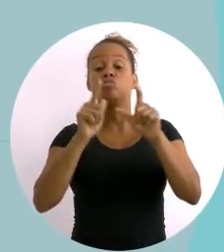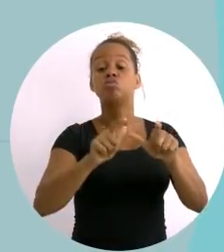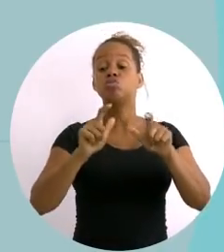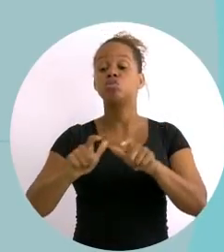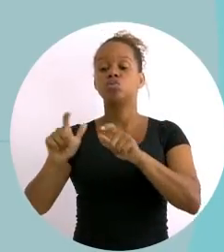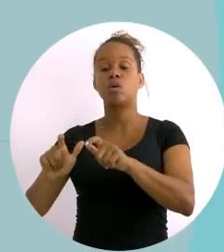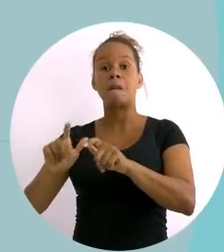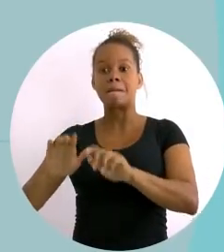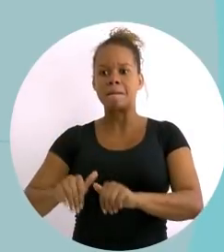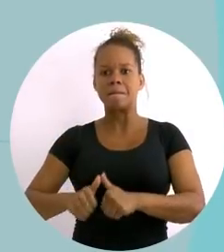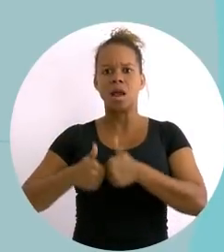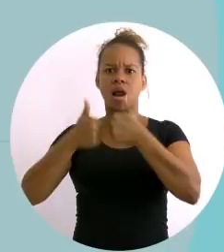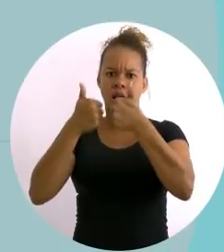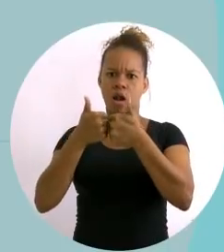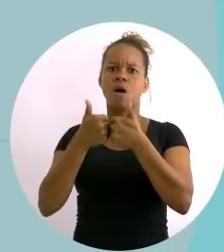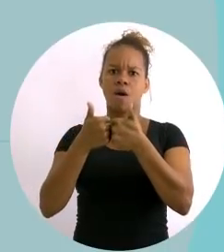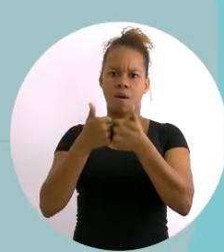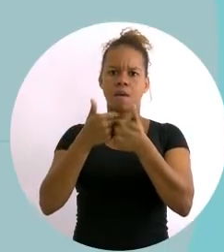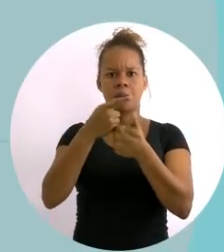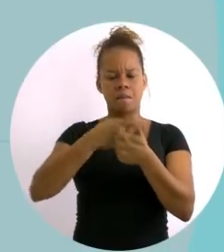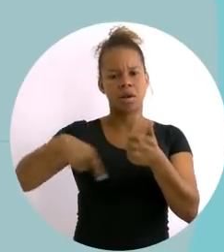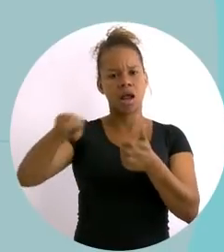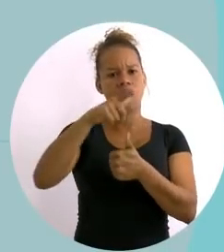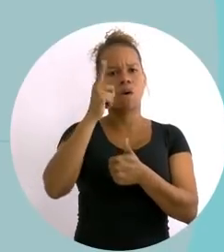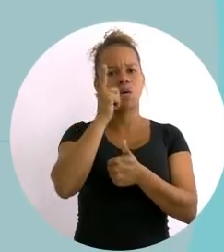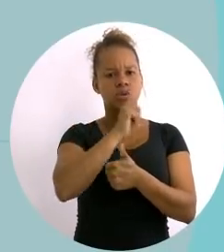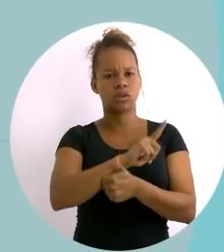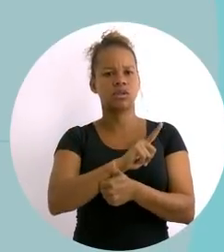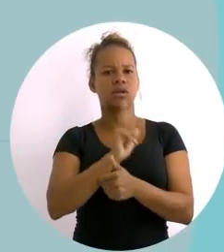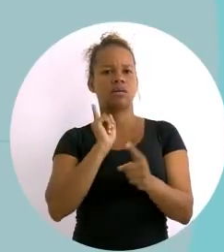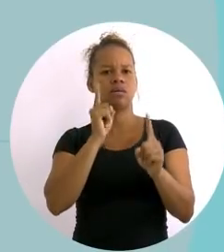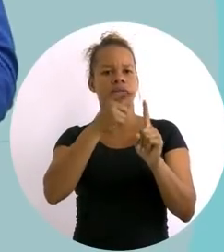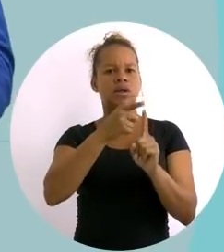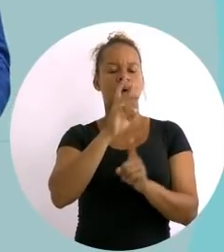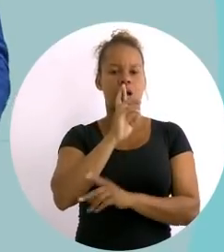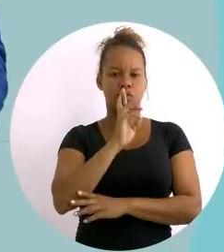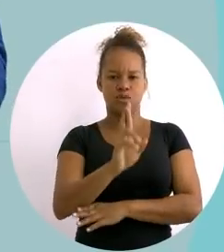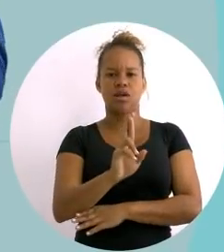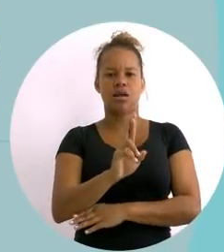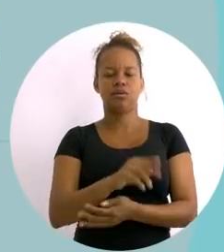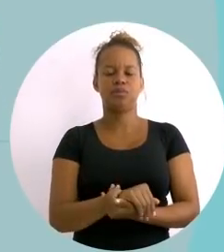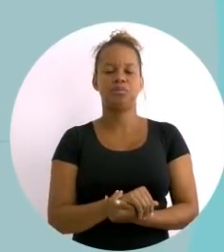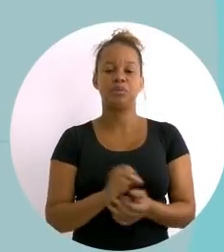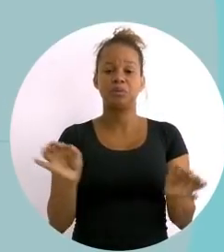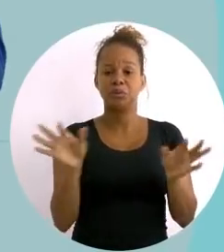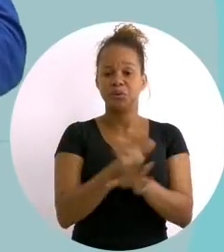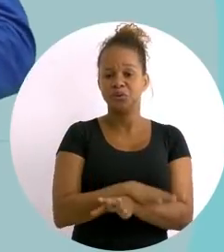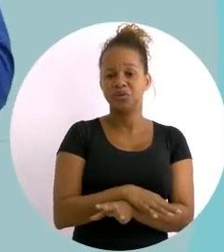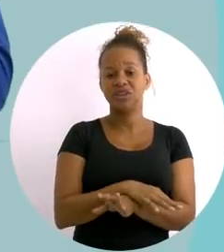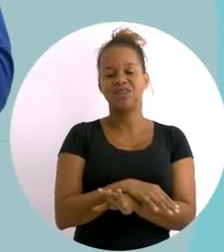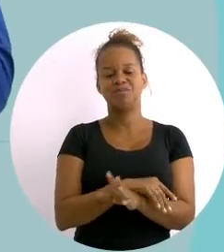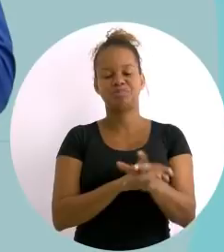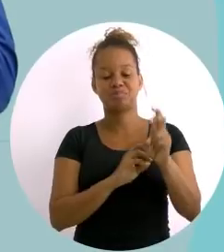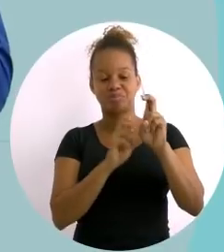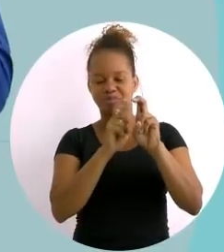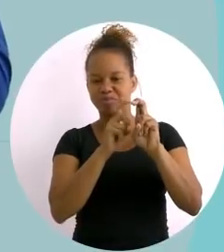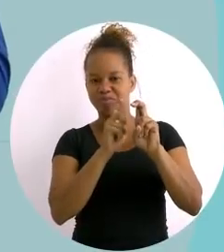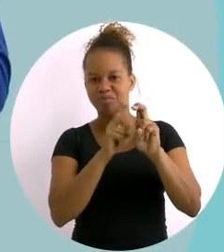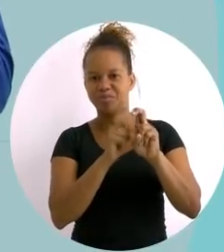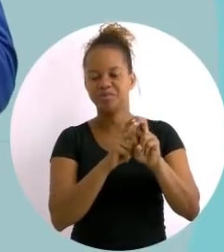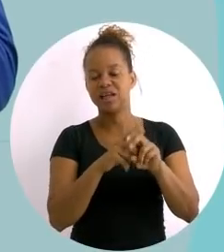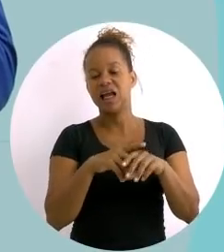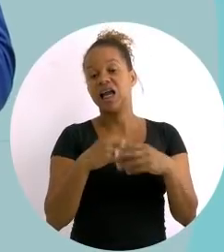serão mais eficientes para que eu consiga alcançar o meu resultado. E por fim, a última etapa, o último passo,